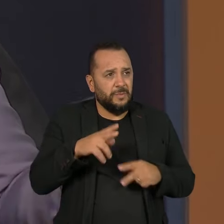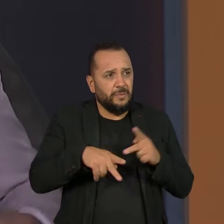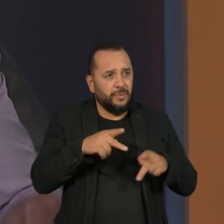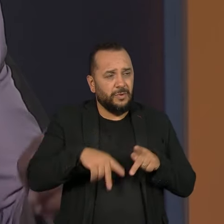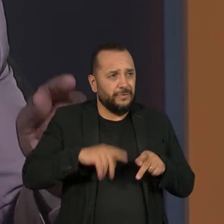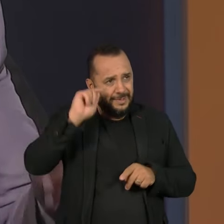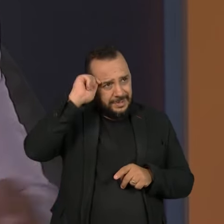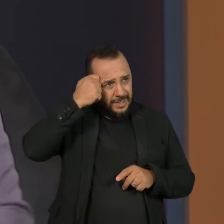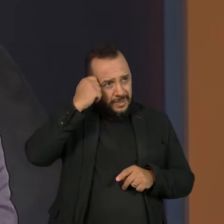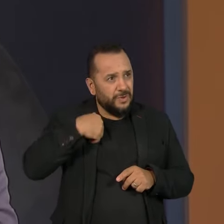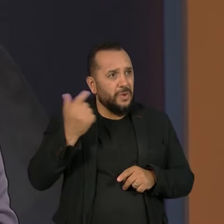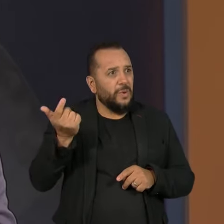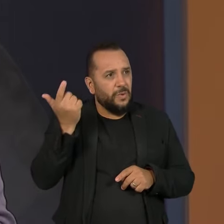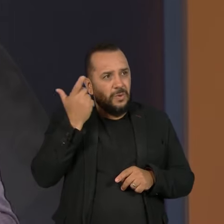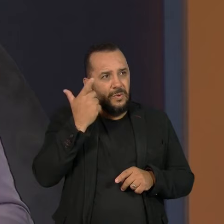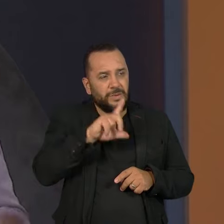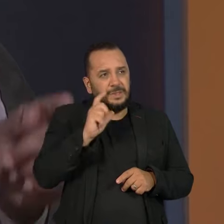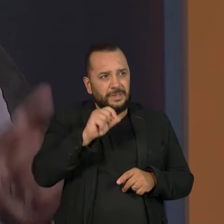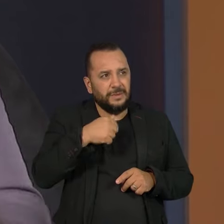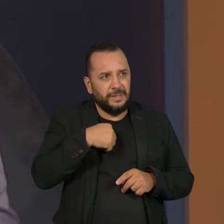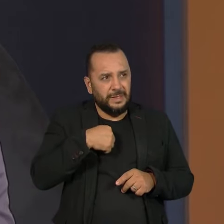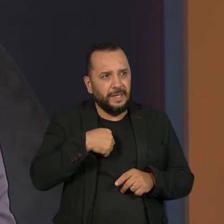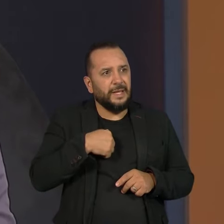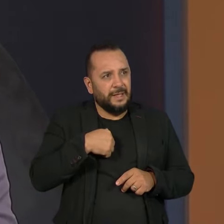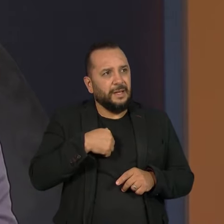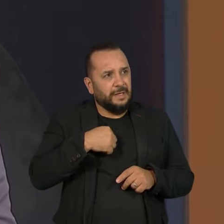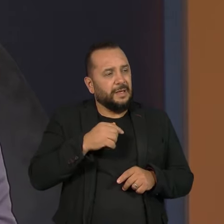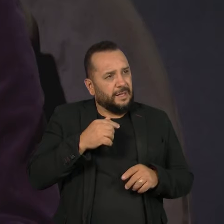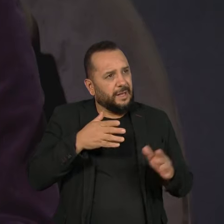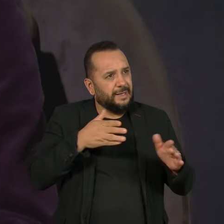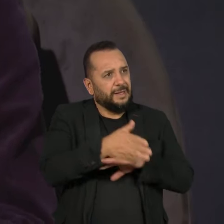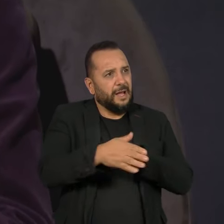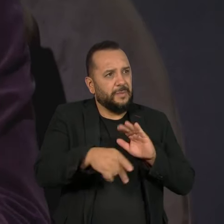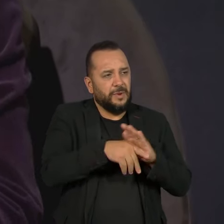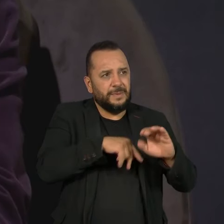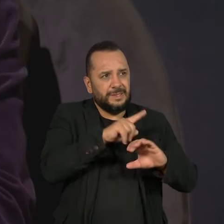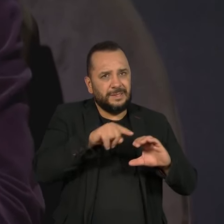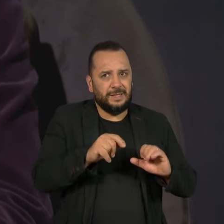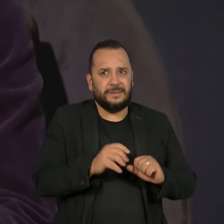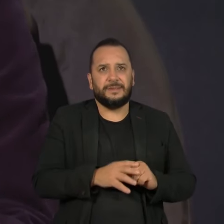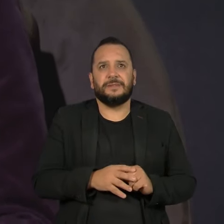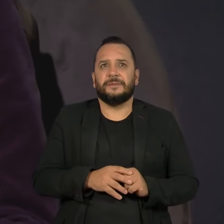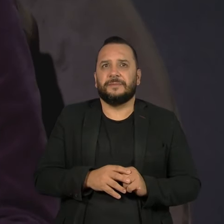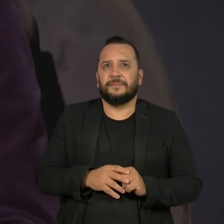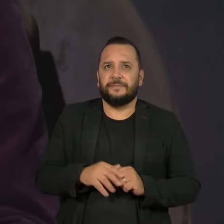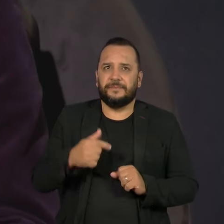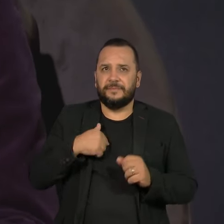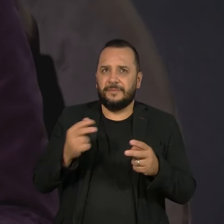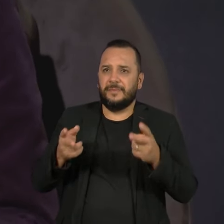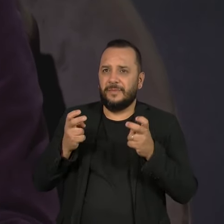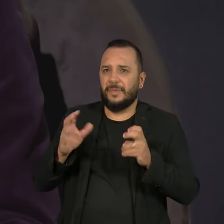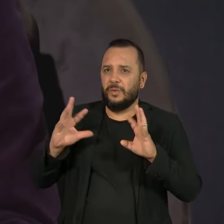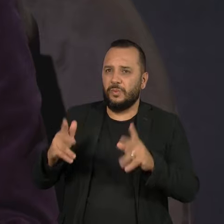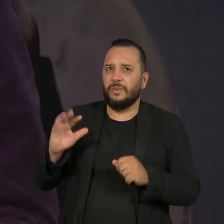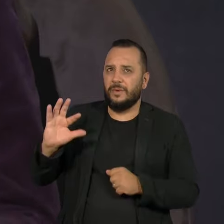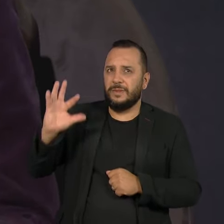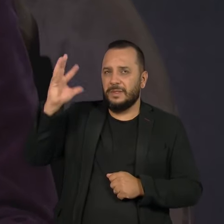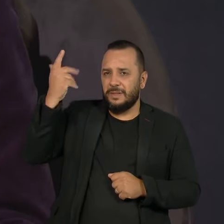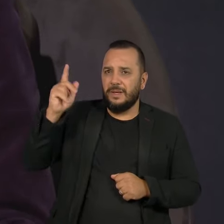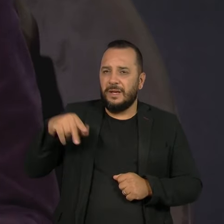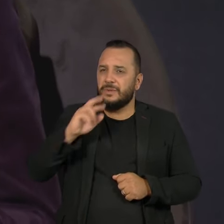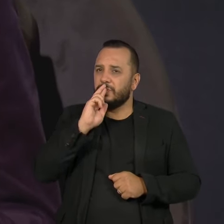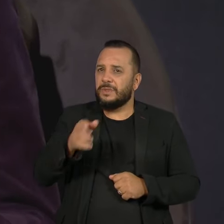para trazer essa abordagem dessa negritude dentro da ciência? Eu percebo que tudo o que está acontecendo é resultado de